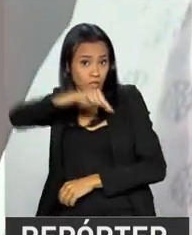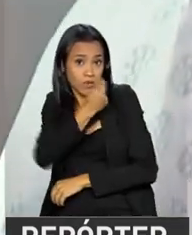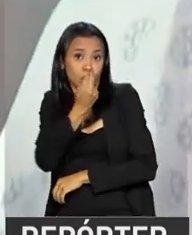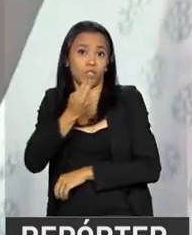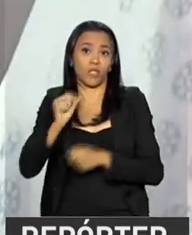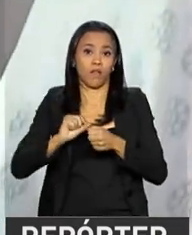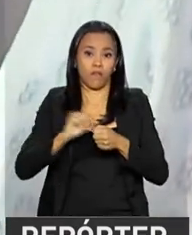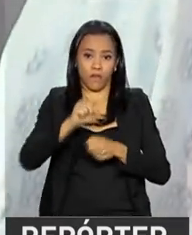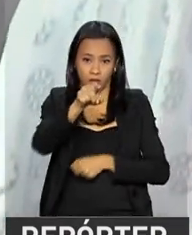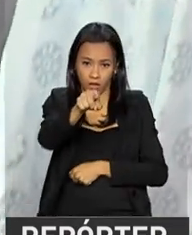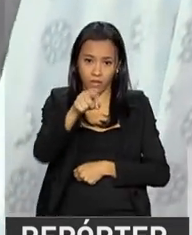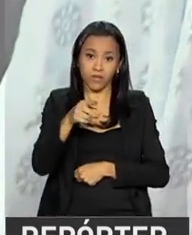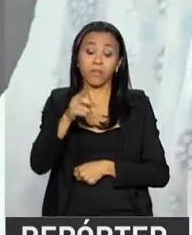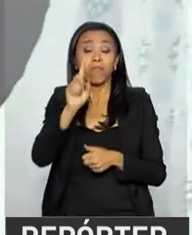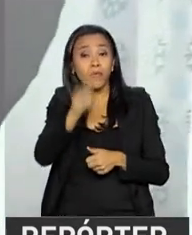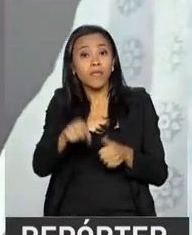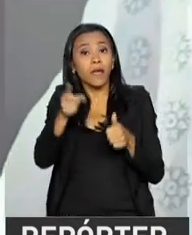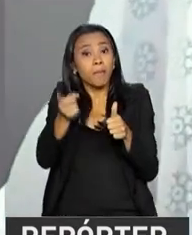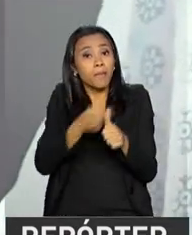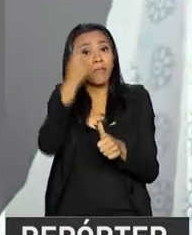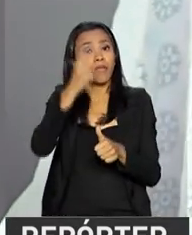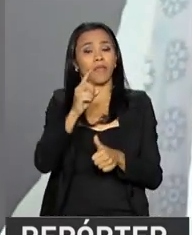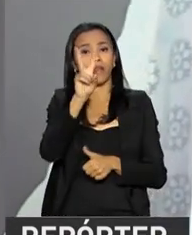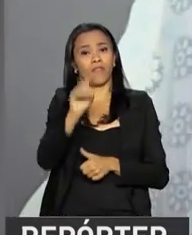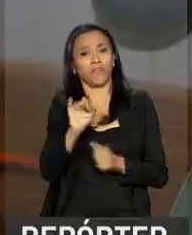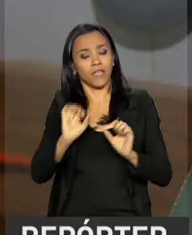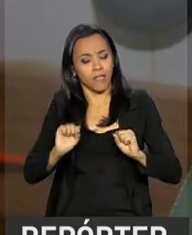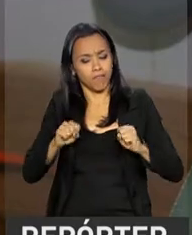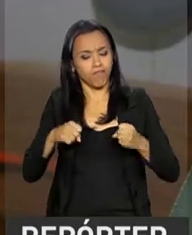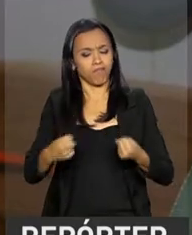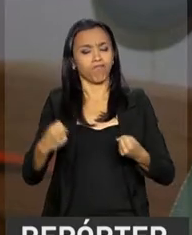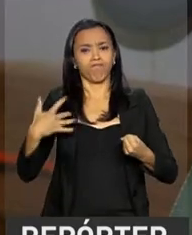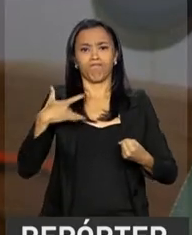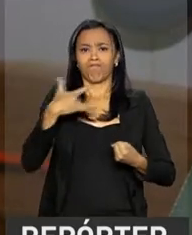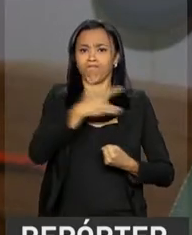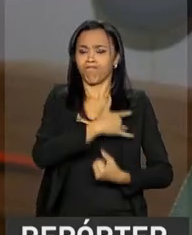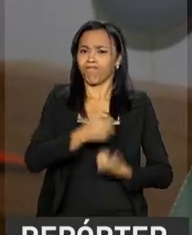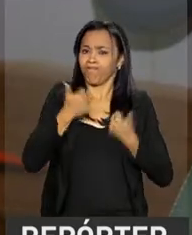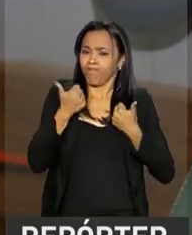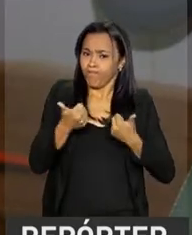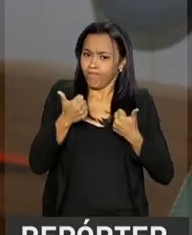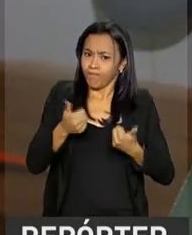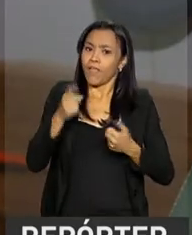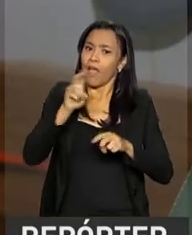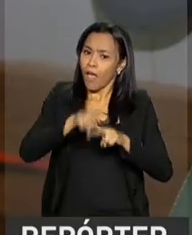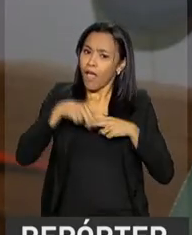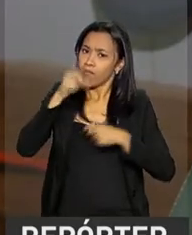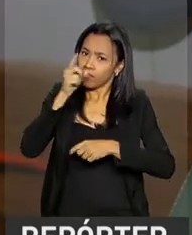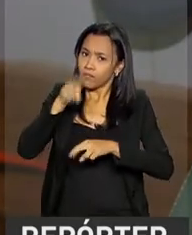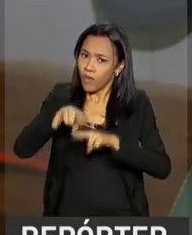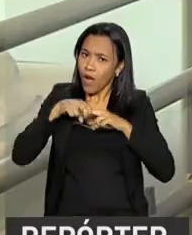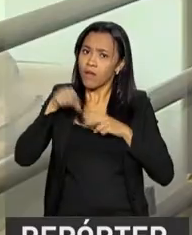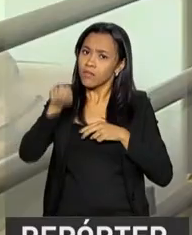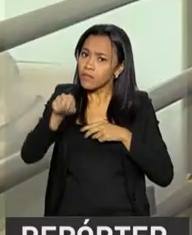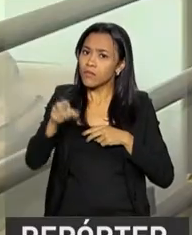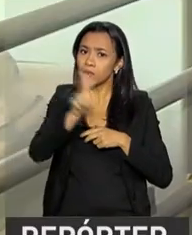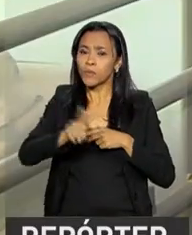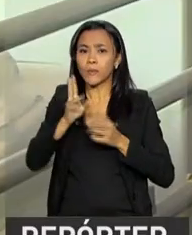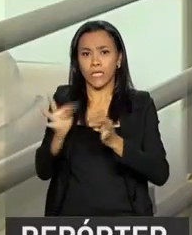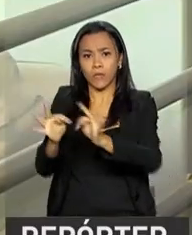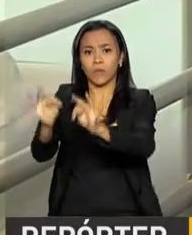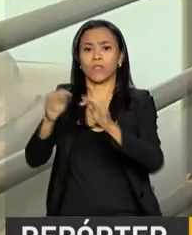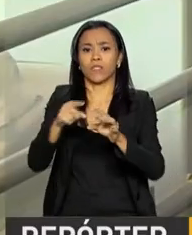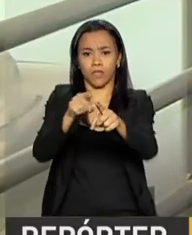ombro mas é a primeira vez que tem uma recuperação tranquila ela atribui o sucesso à tecnologia 3d é o